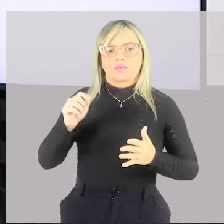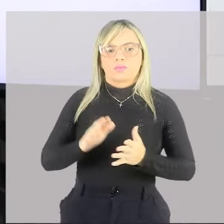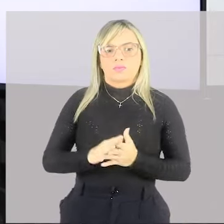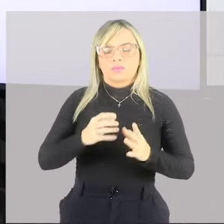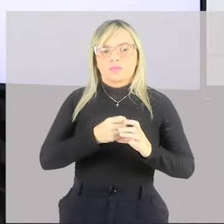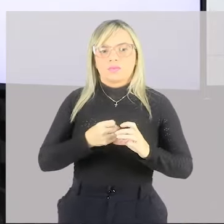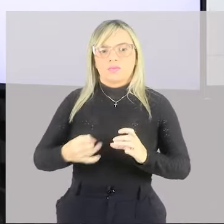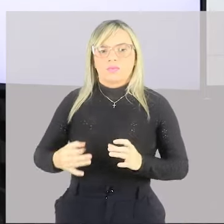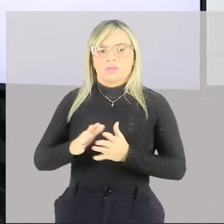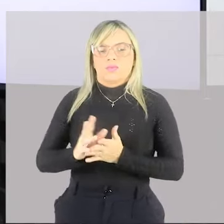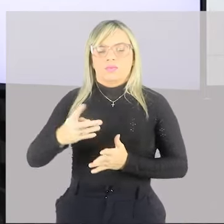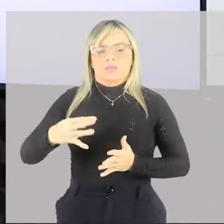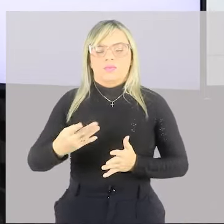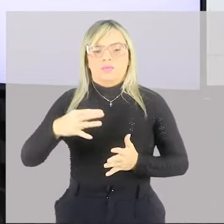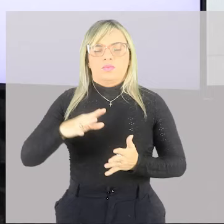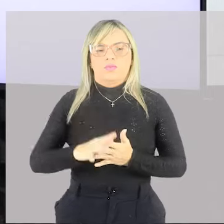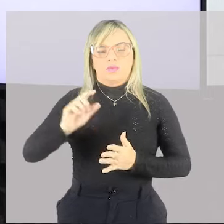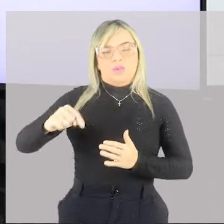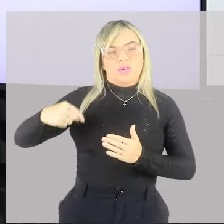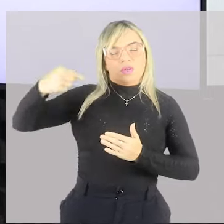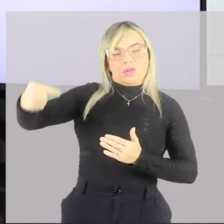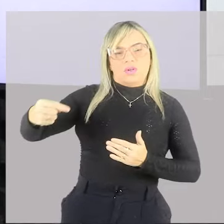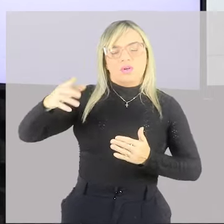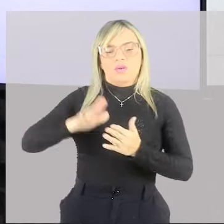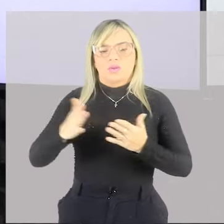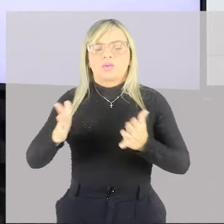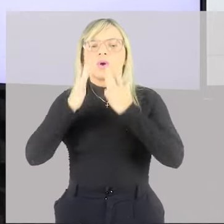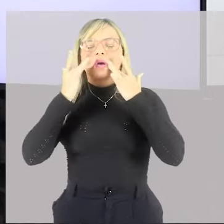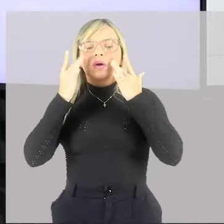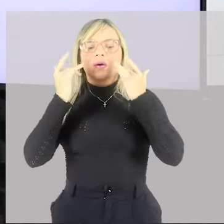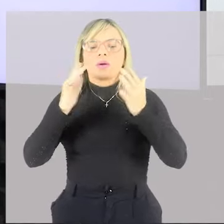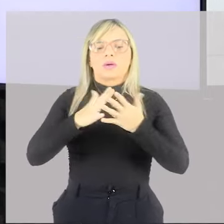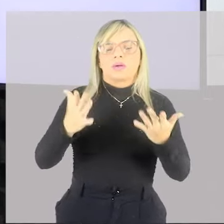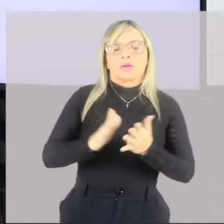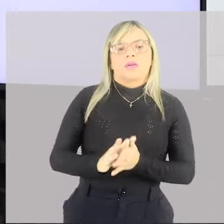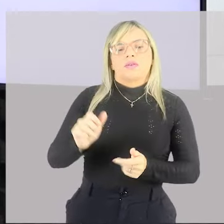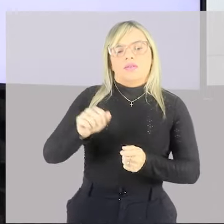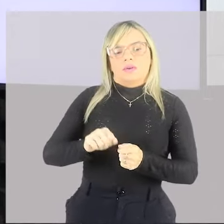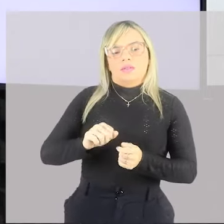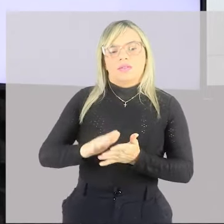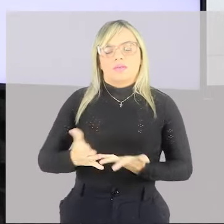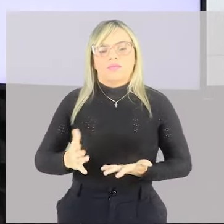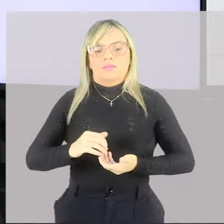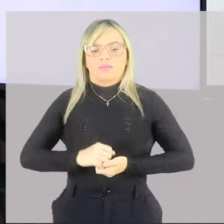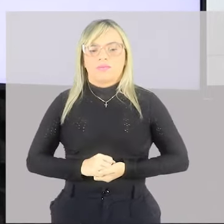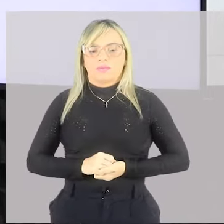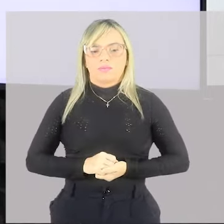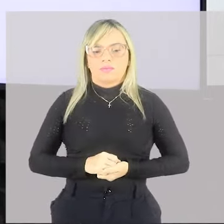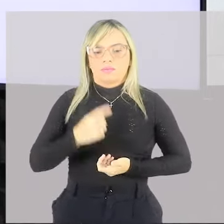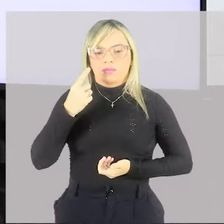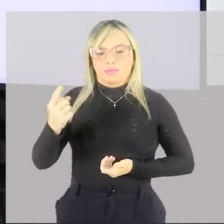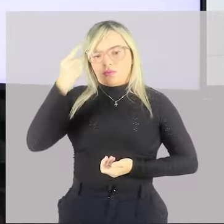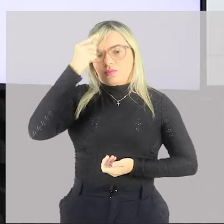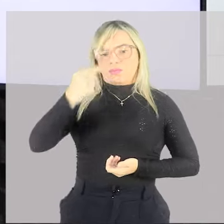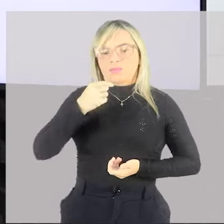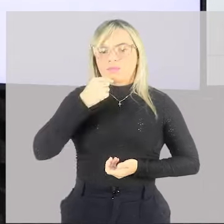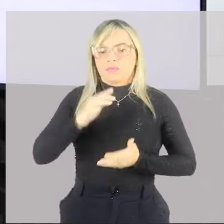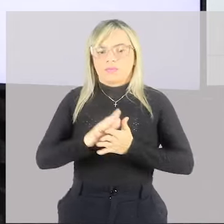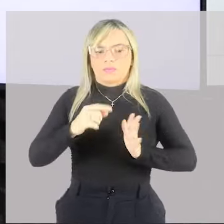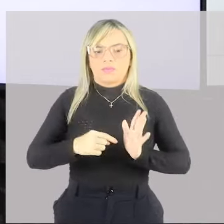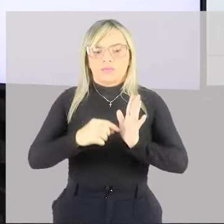circunstância é o bens né que a gente vai falar mais à frente observando as imagens apresentadas é possível reconhecer elementos